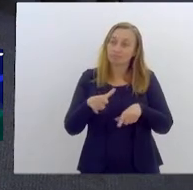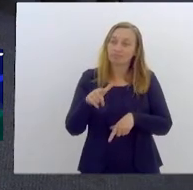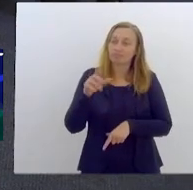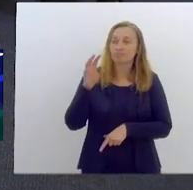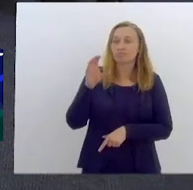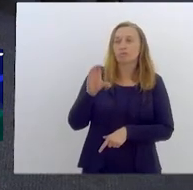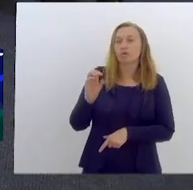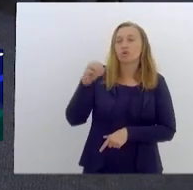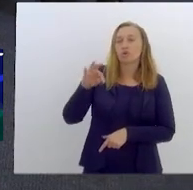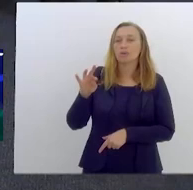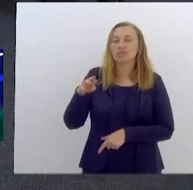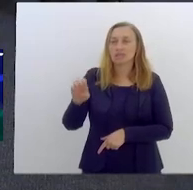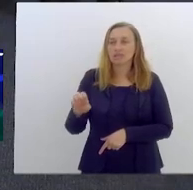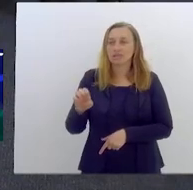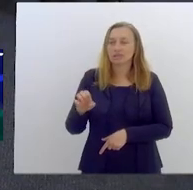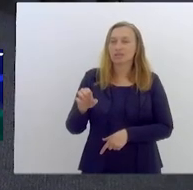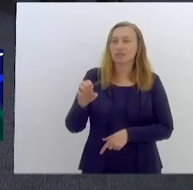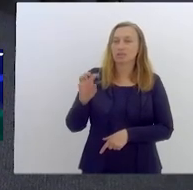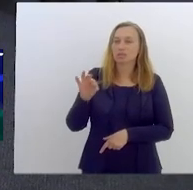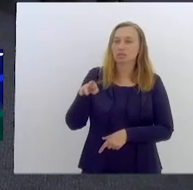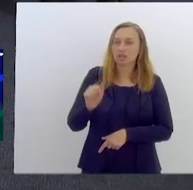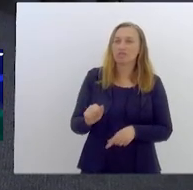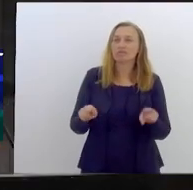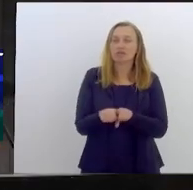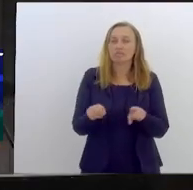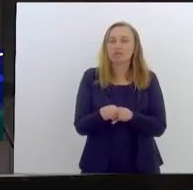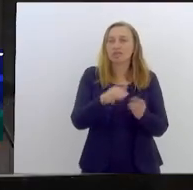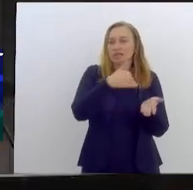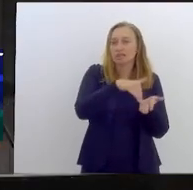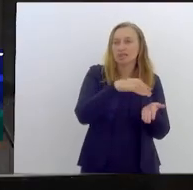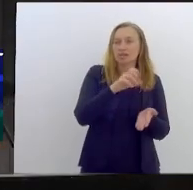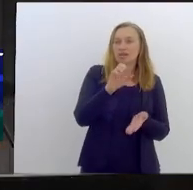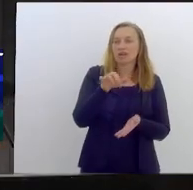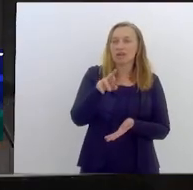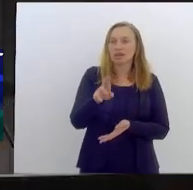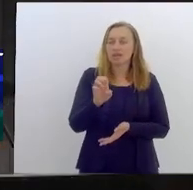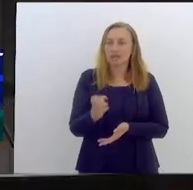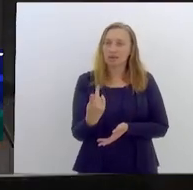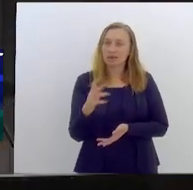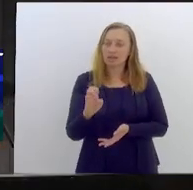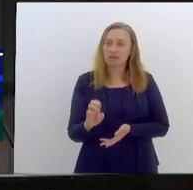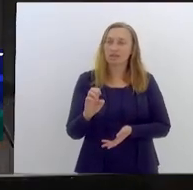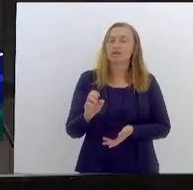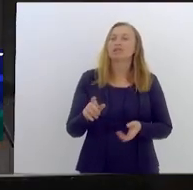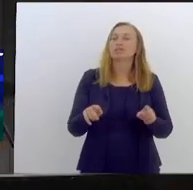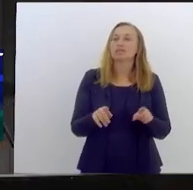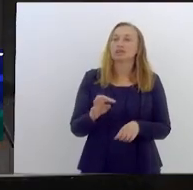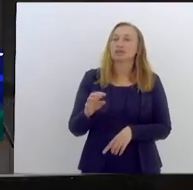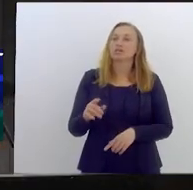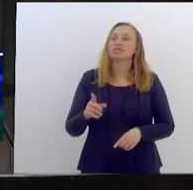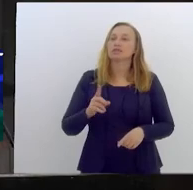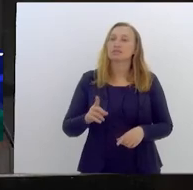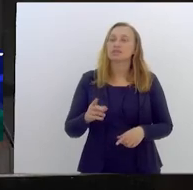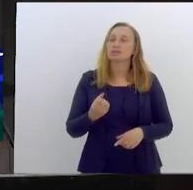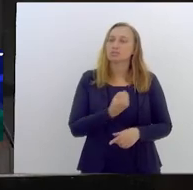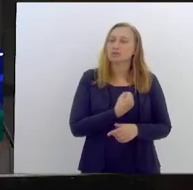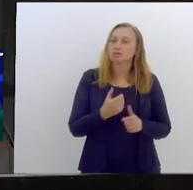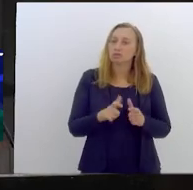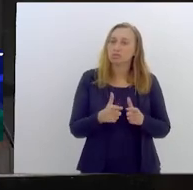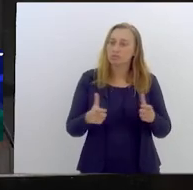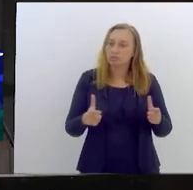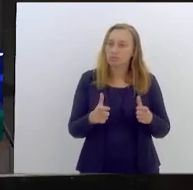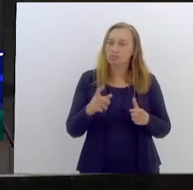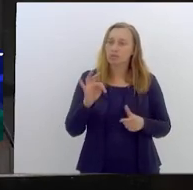comandante Gustavo e do secretário Henrique, porque o 8º Batalhão é um batalhão que bate recorde atrás de